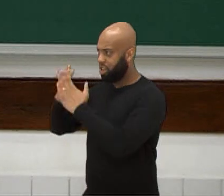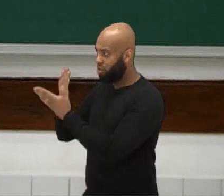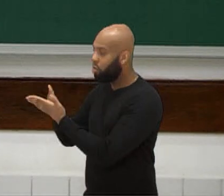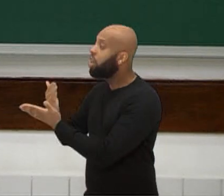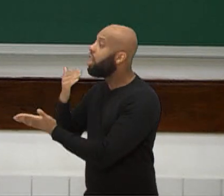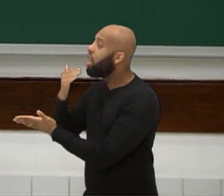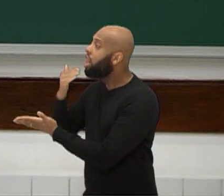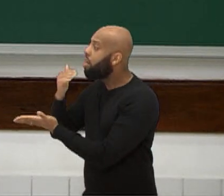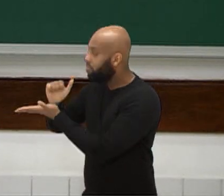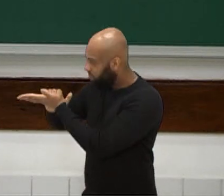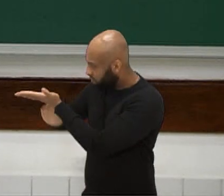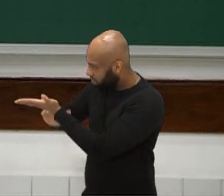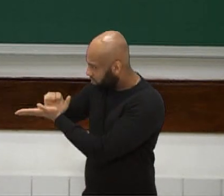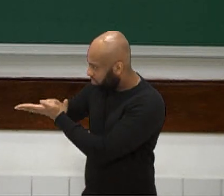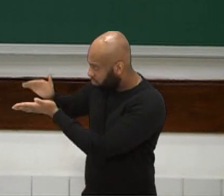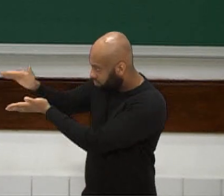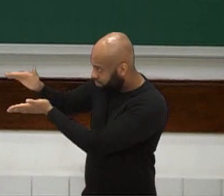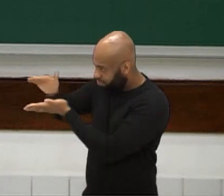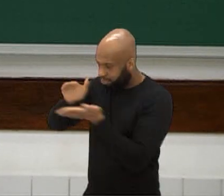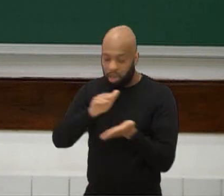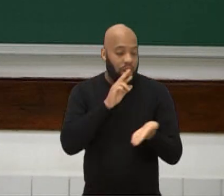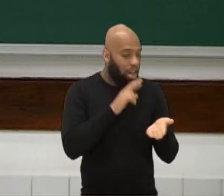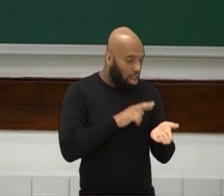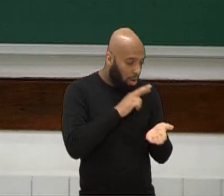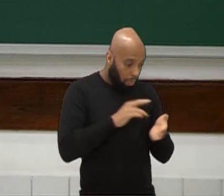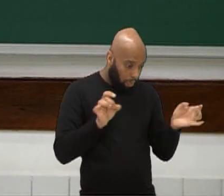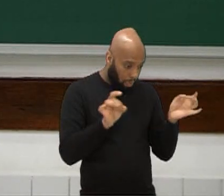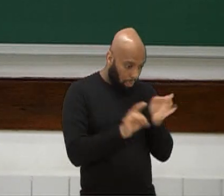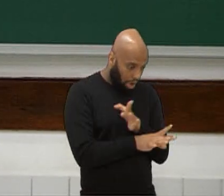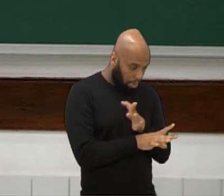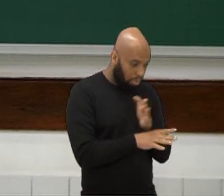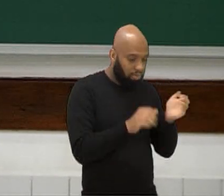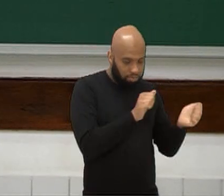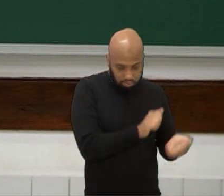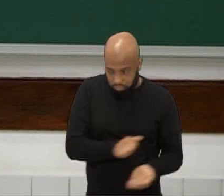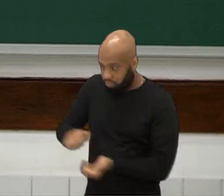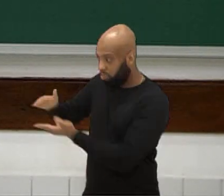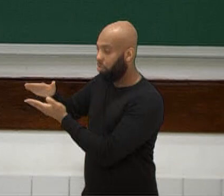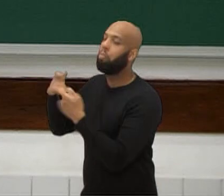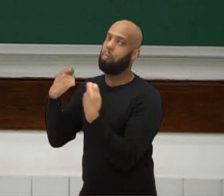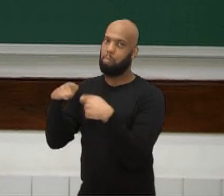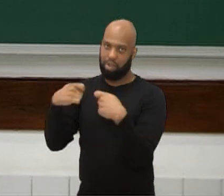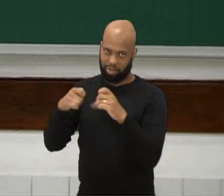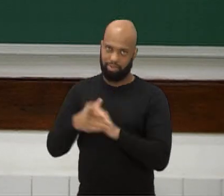na escola, as atividades impressas, não se esqueça de devolvê-las